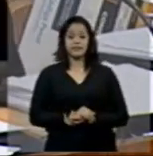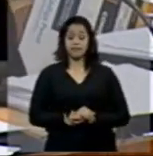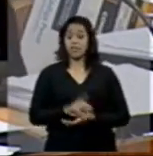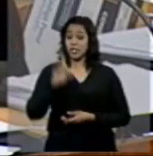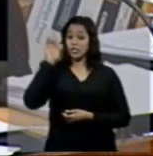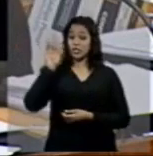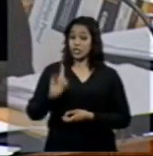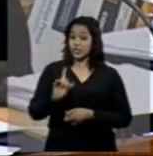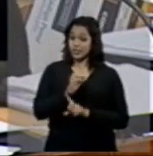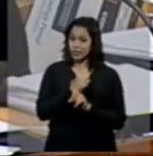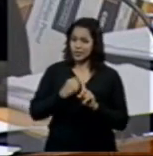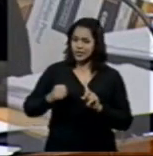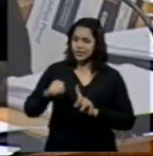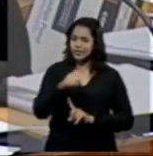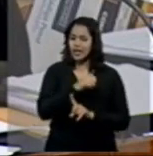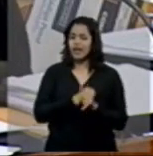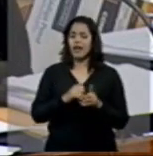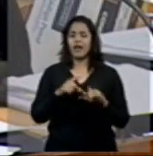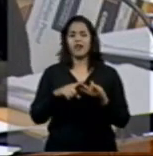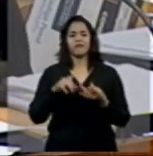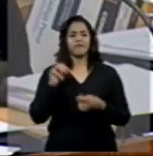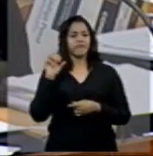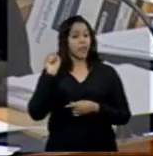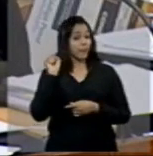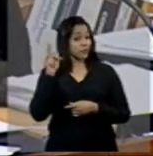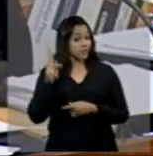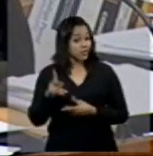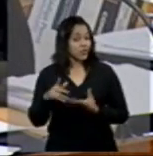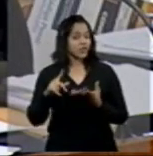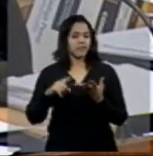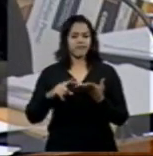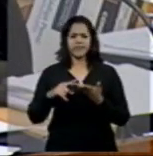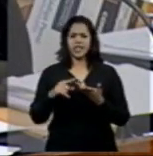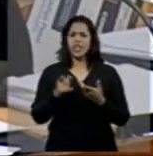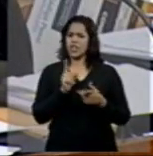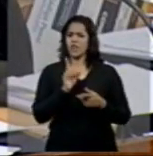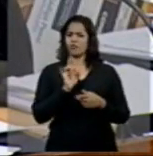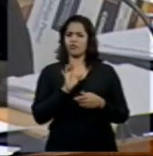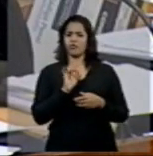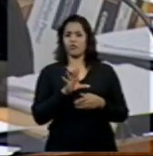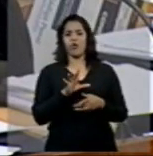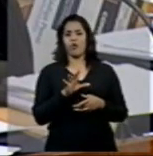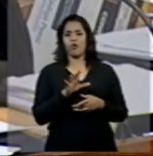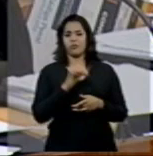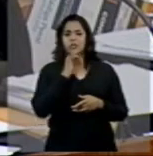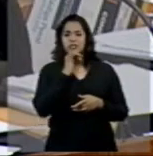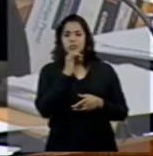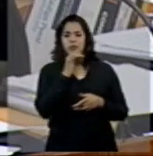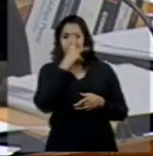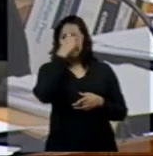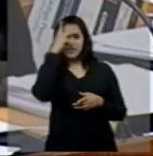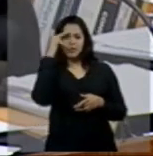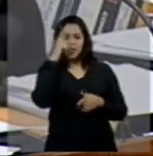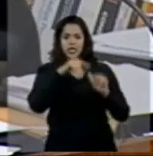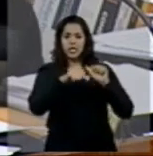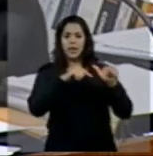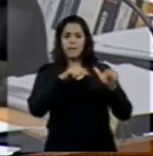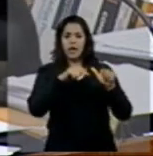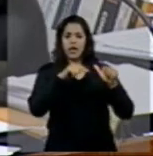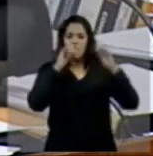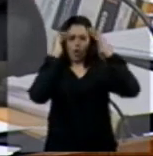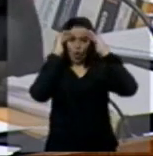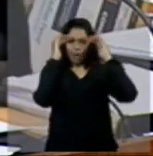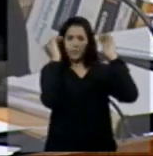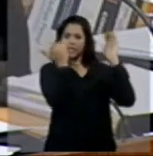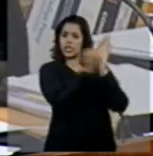os direitos sociais, os direitos previdenciários, eles não são destinados só ao trabalhador